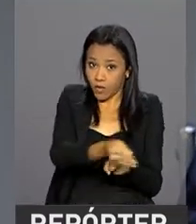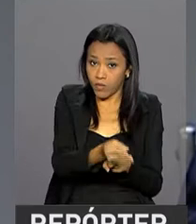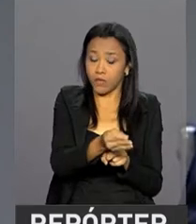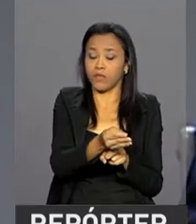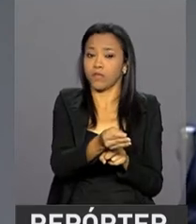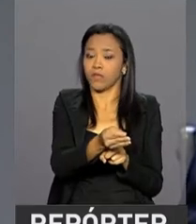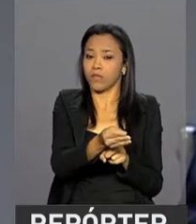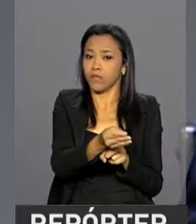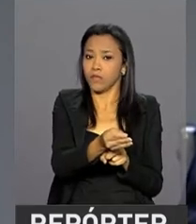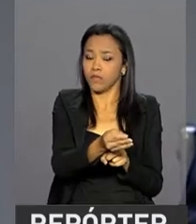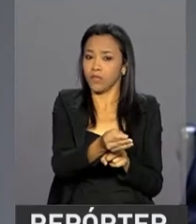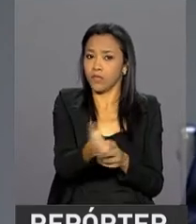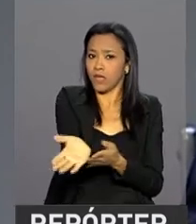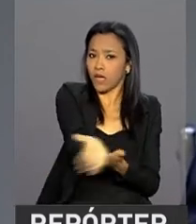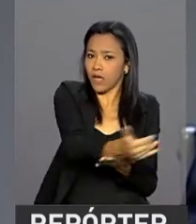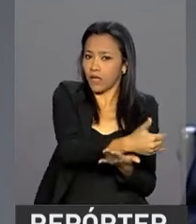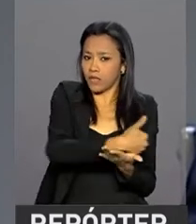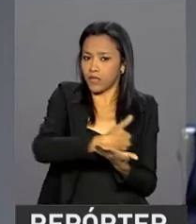de